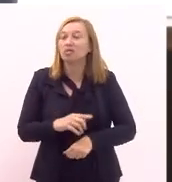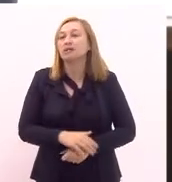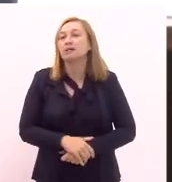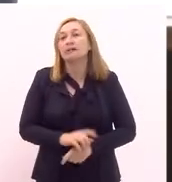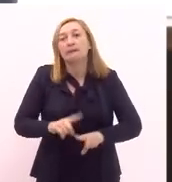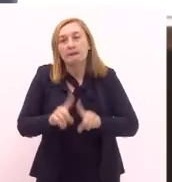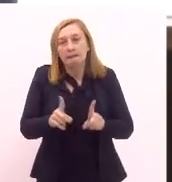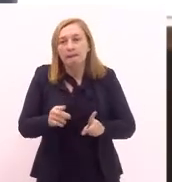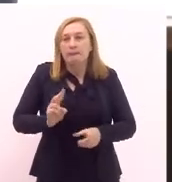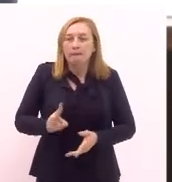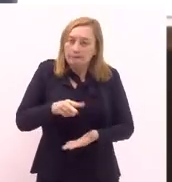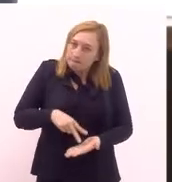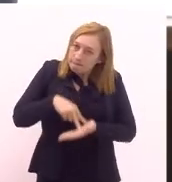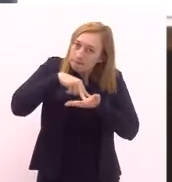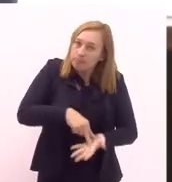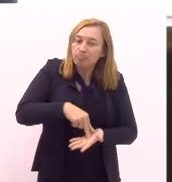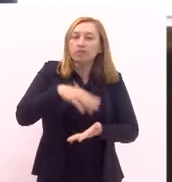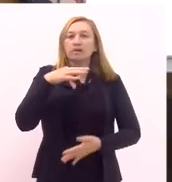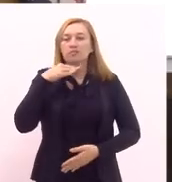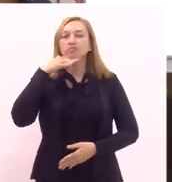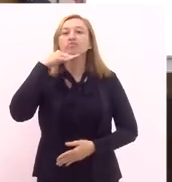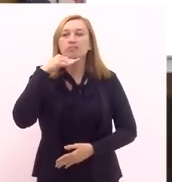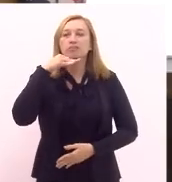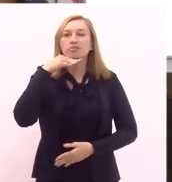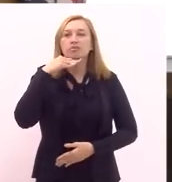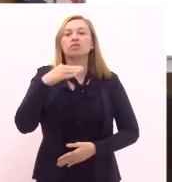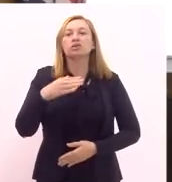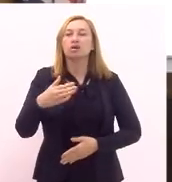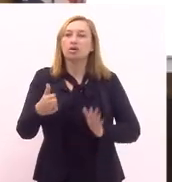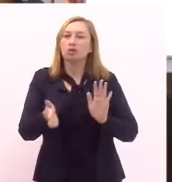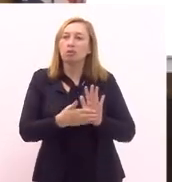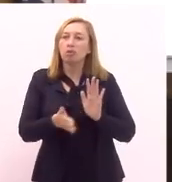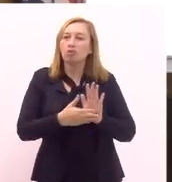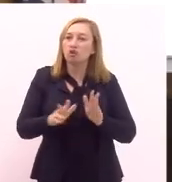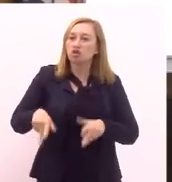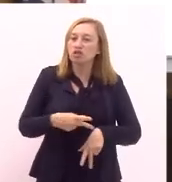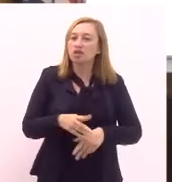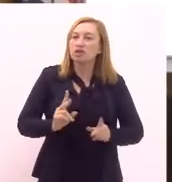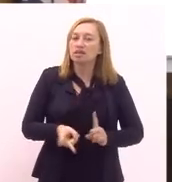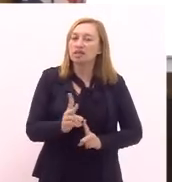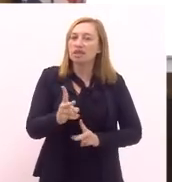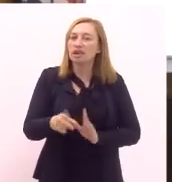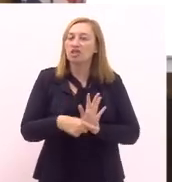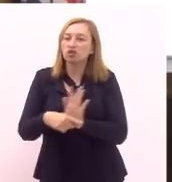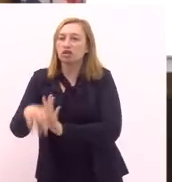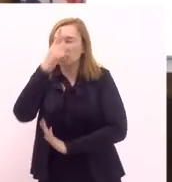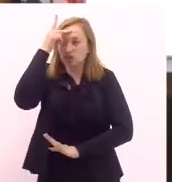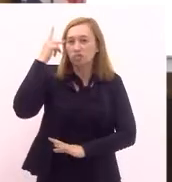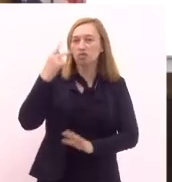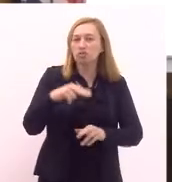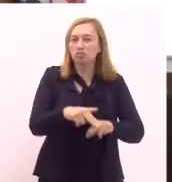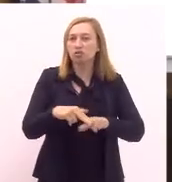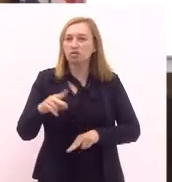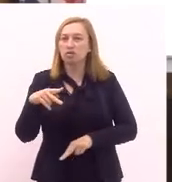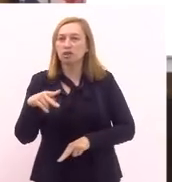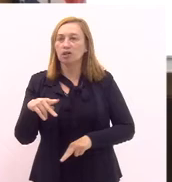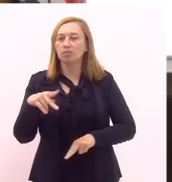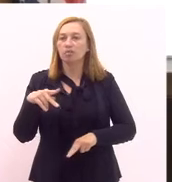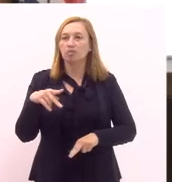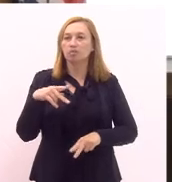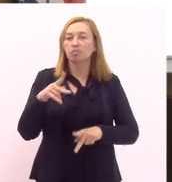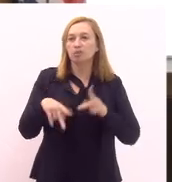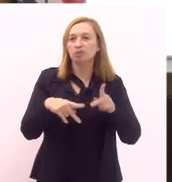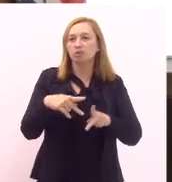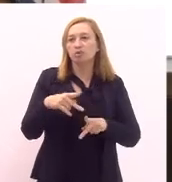mas se mantém de pé com a cabeça erguida pelo Nobre propósito de seguir ajudando as pessoas através da política essa